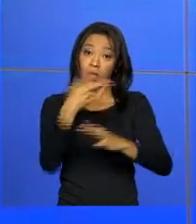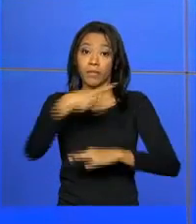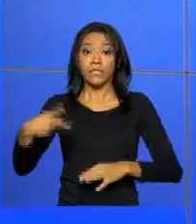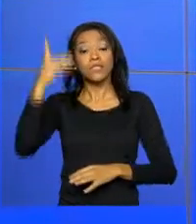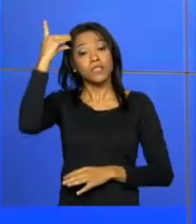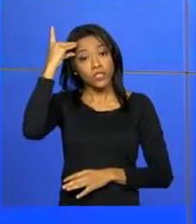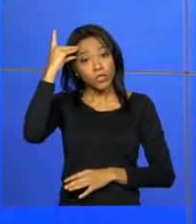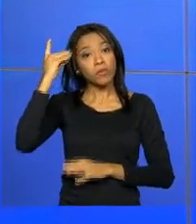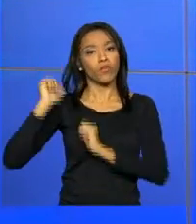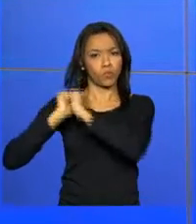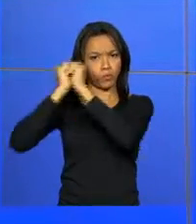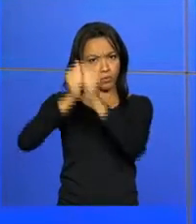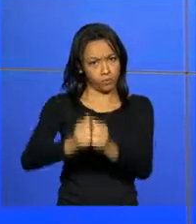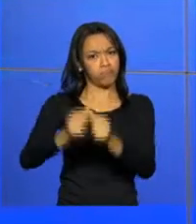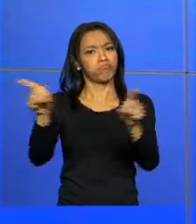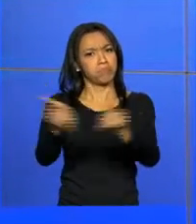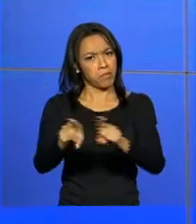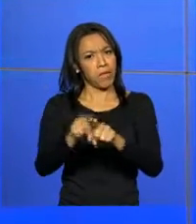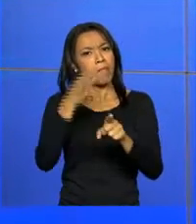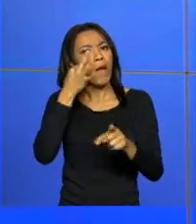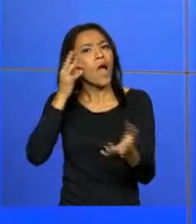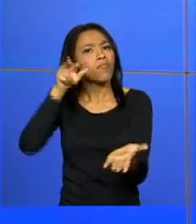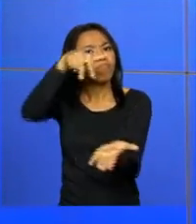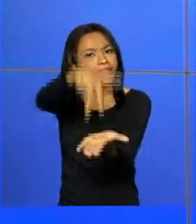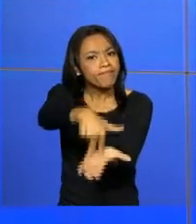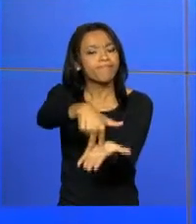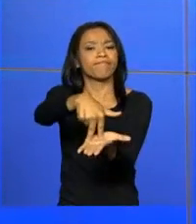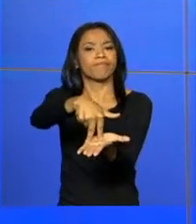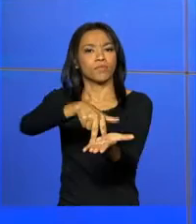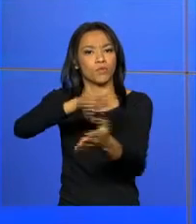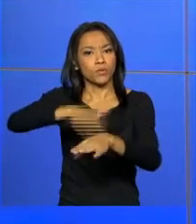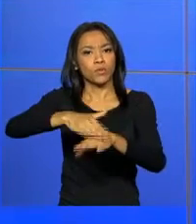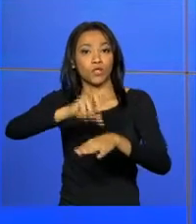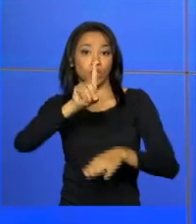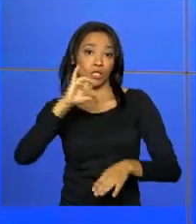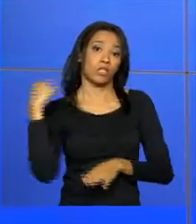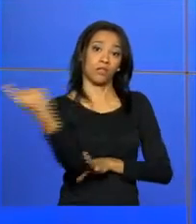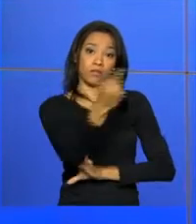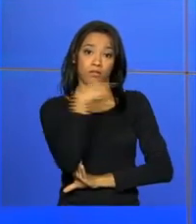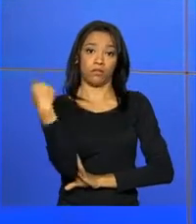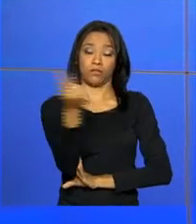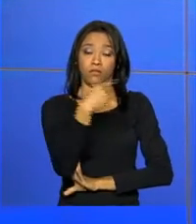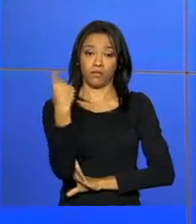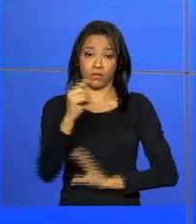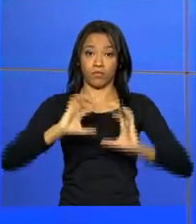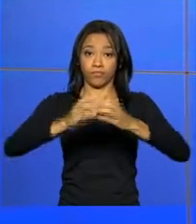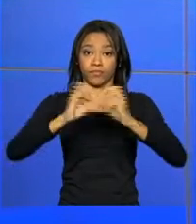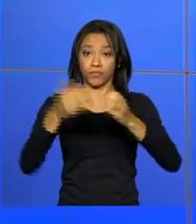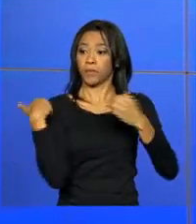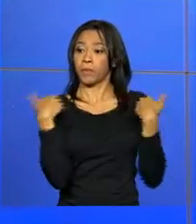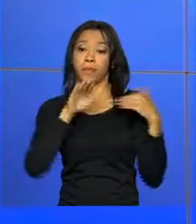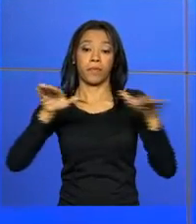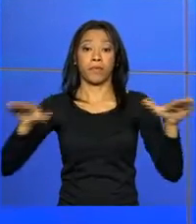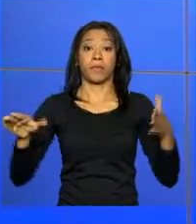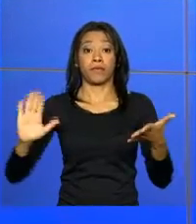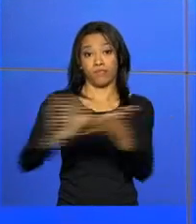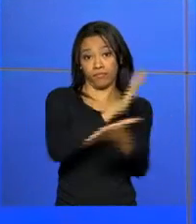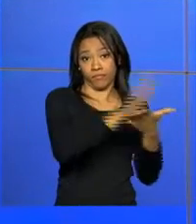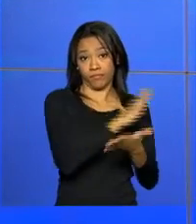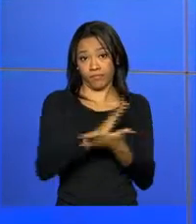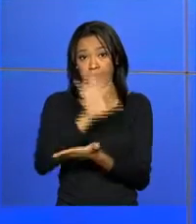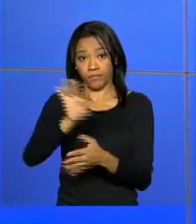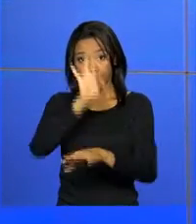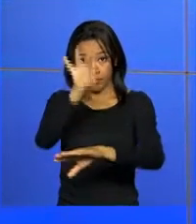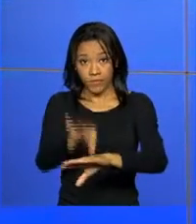Rousseff liderou o trabalho e participou pessoalmente das ações do Dia Nacional de Mobilização Zika Zero. No sábado, o